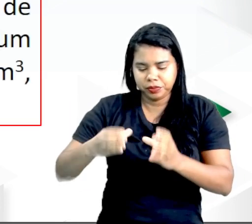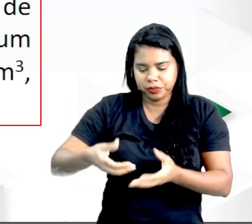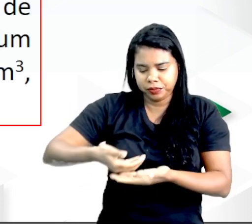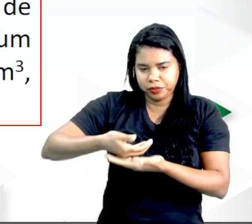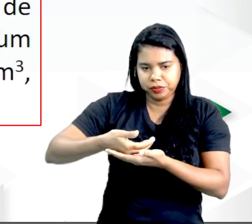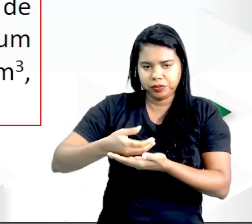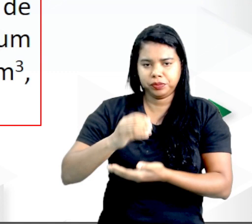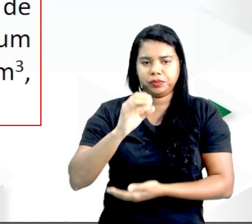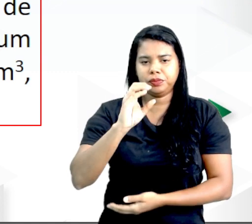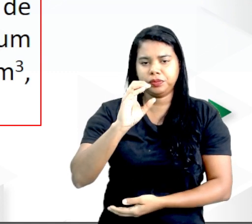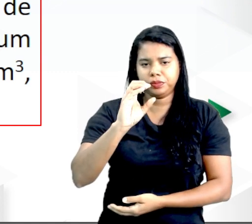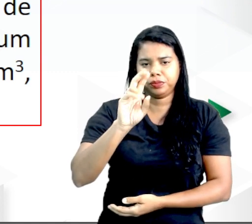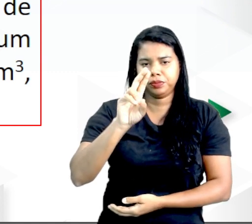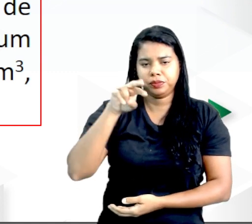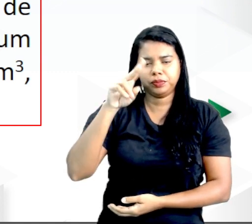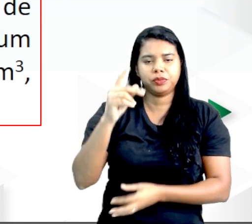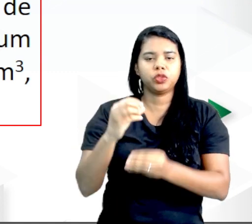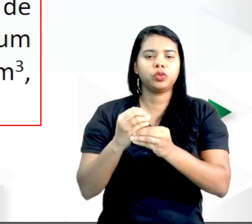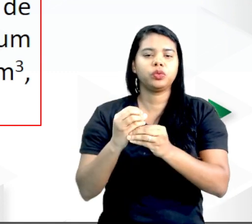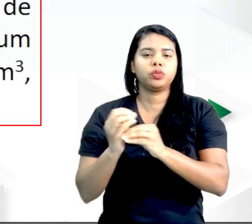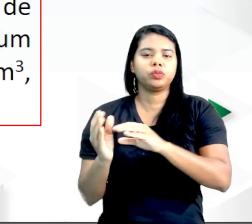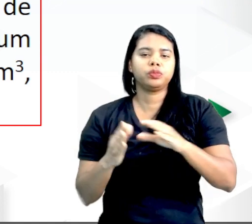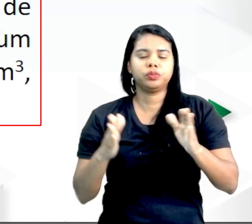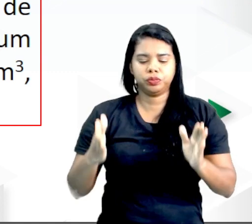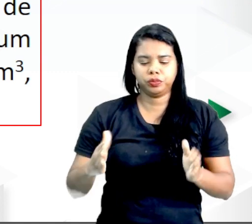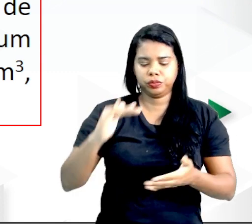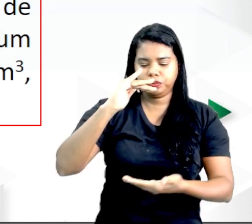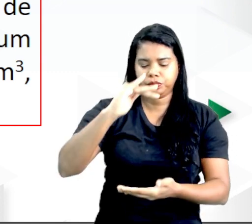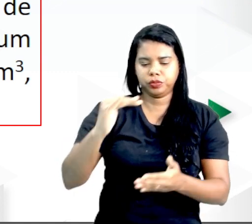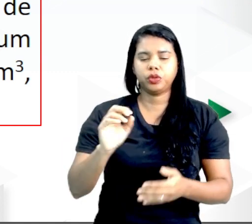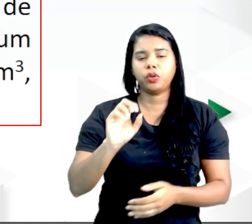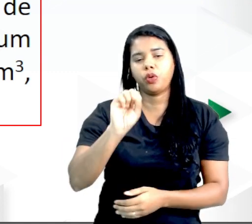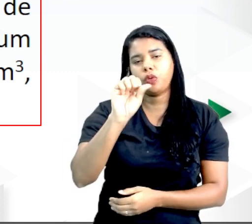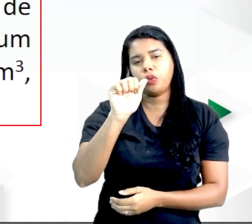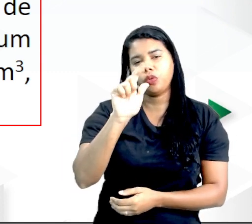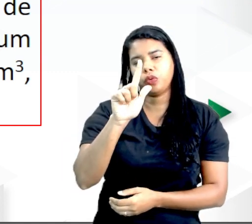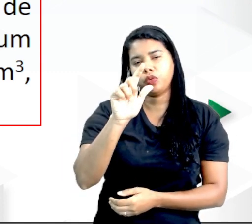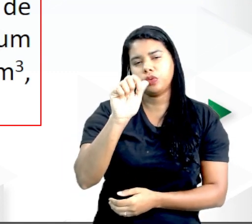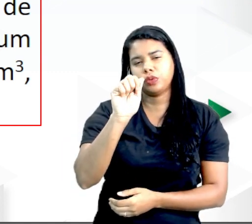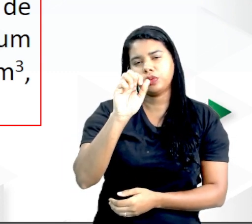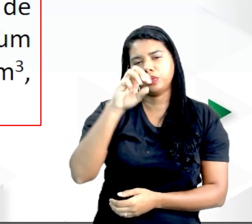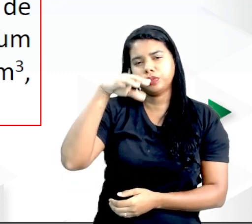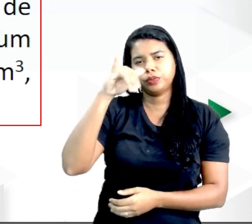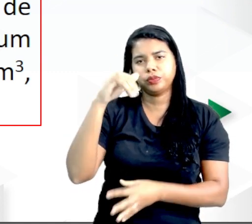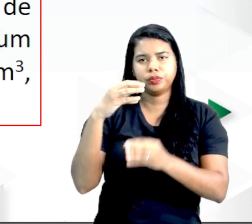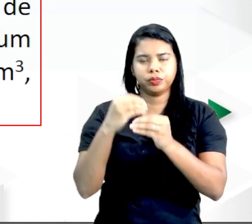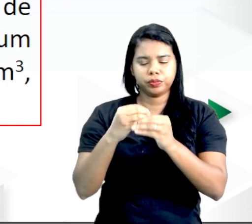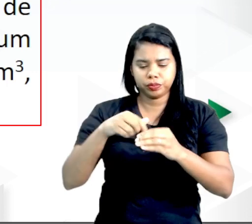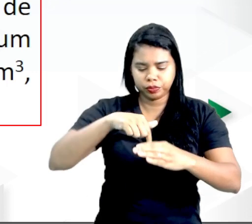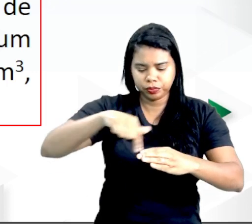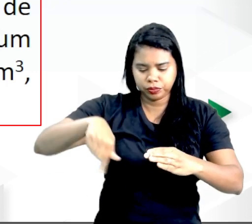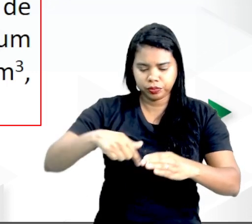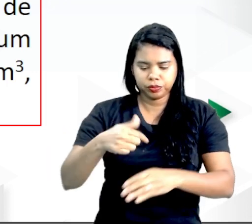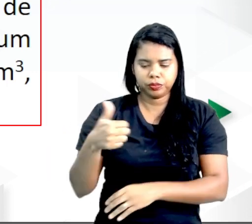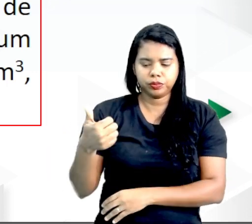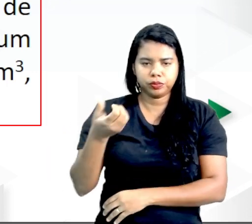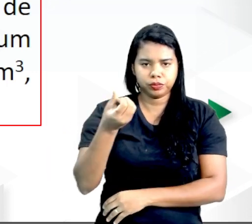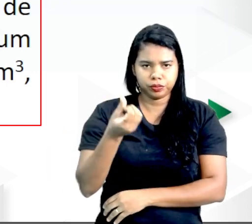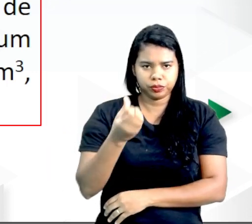é o salamim. Não conhecia? O salamim é uma caixa em forma de um prisma, cujo seu interior mede 16